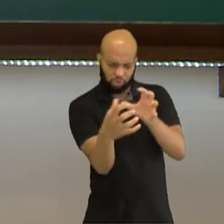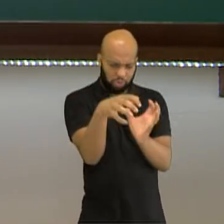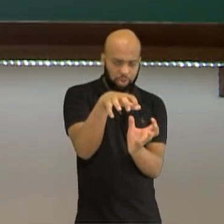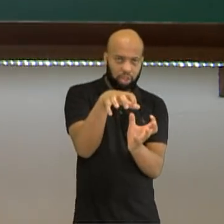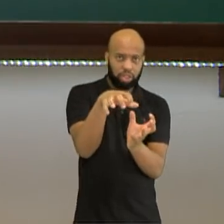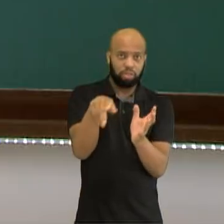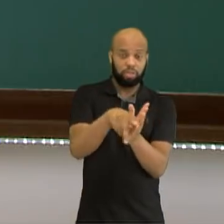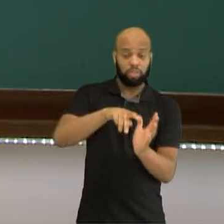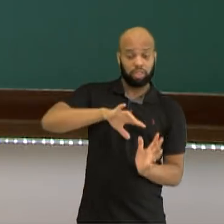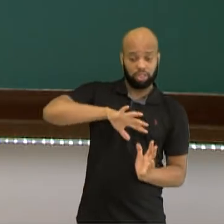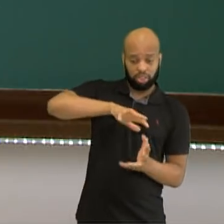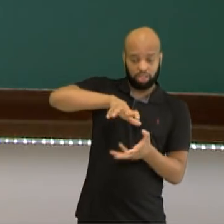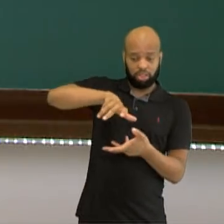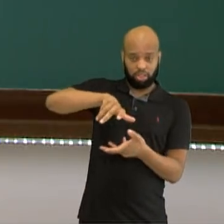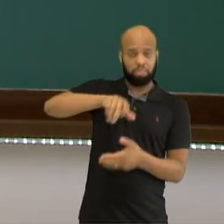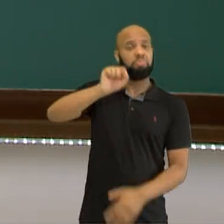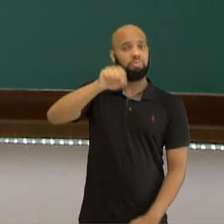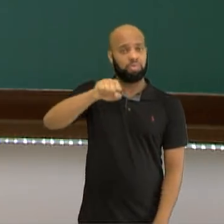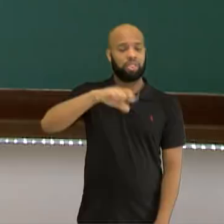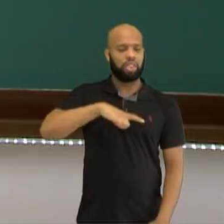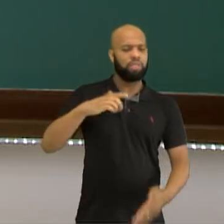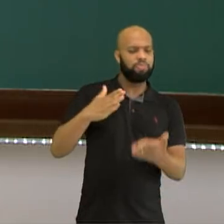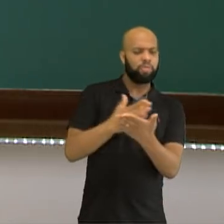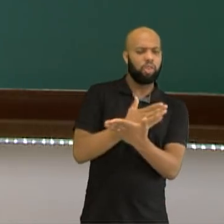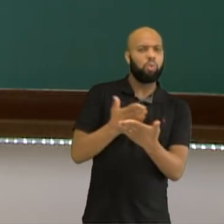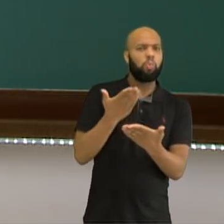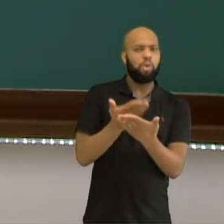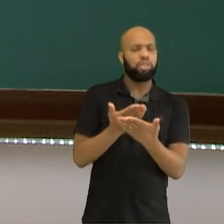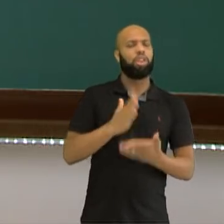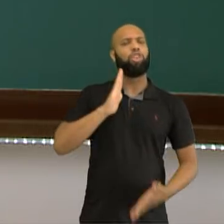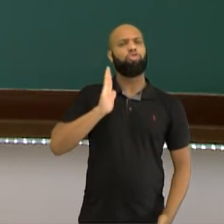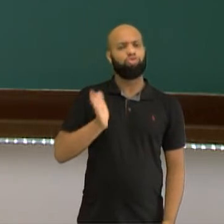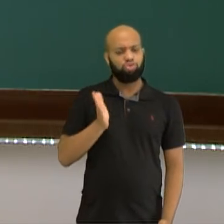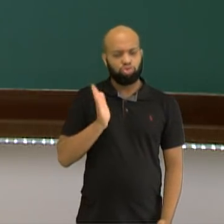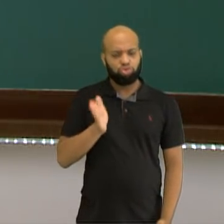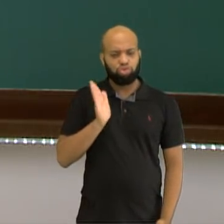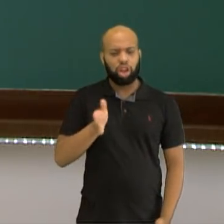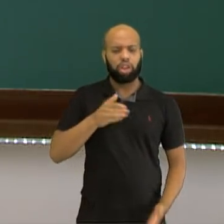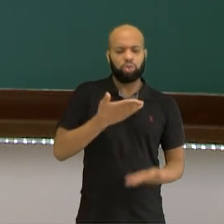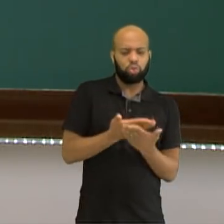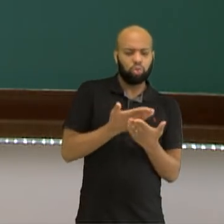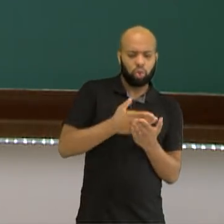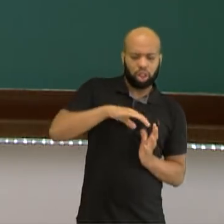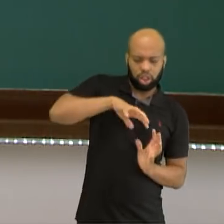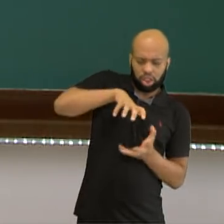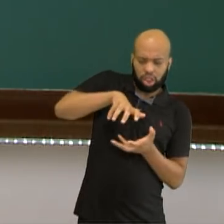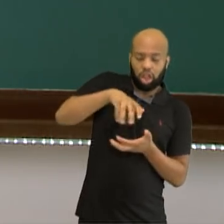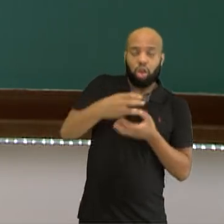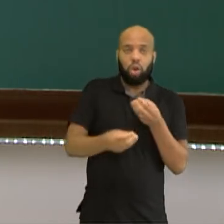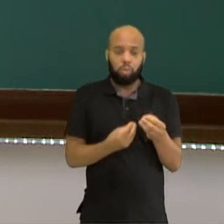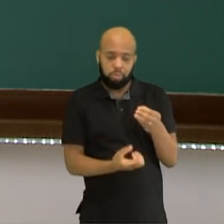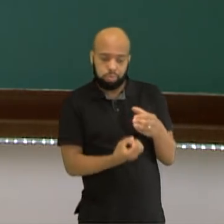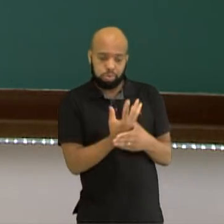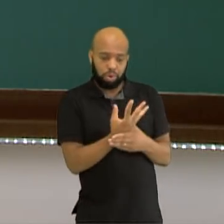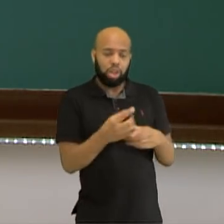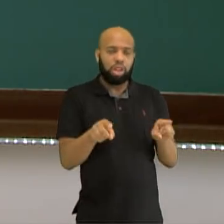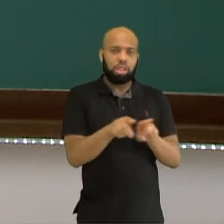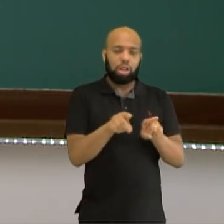Terra. Em algumas aulas nós já estamos falando do nosso planeta, da sua origem, das